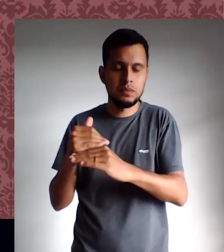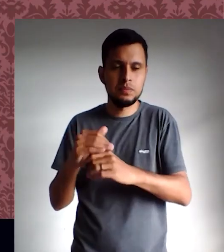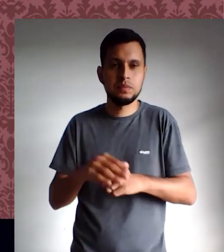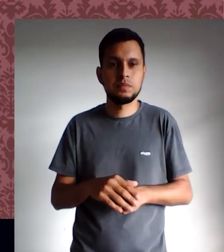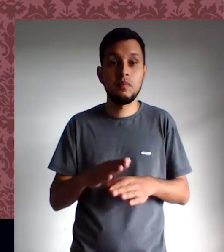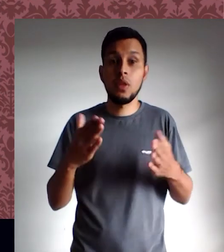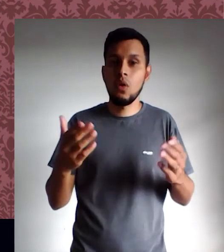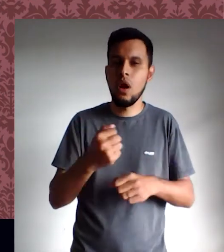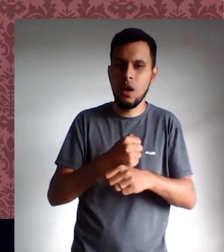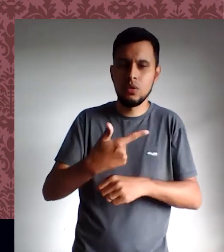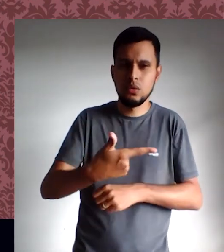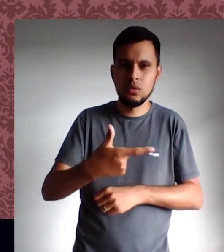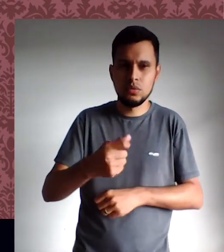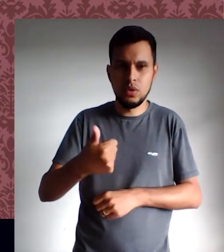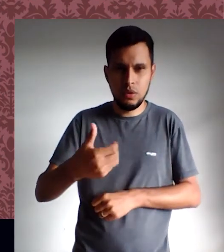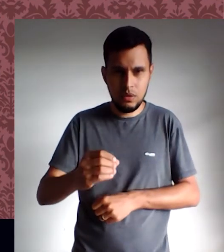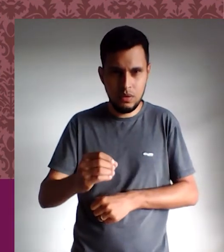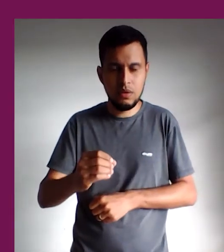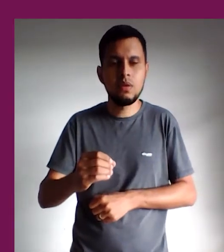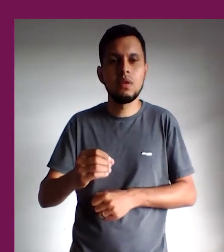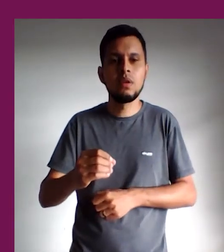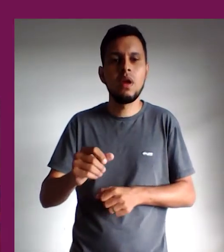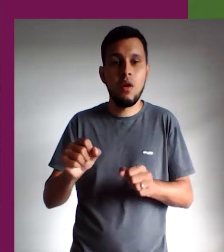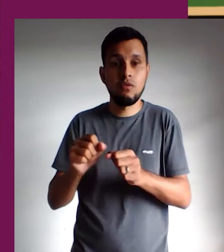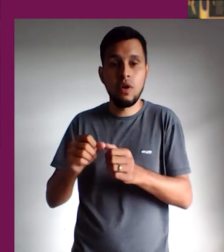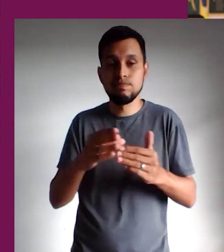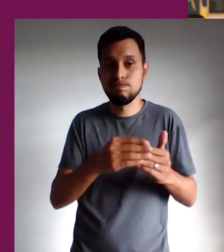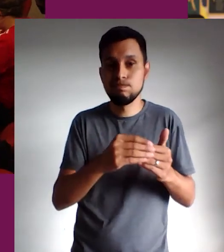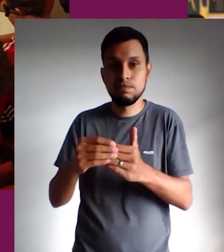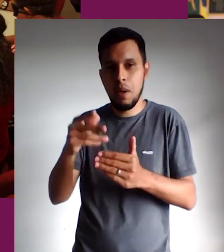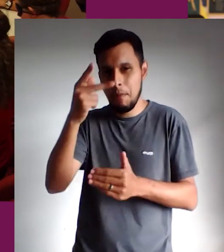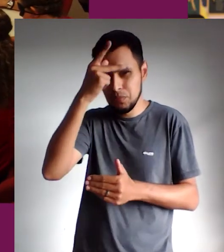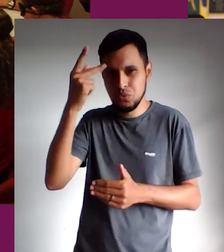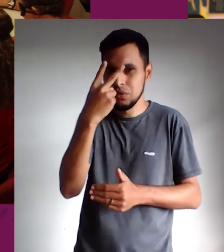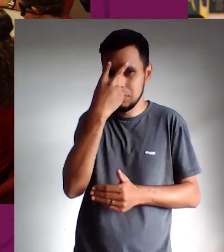em 2010 a gente levou uma pessoa cega, uma pessoa com baixa visão,